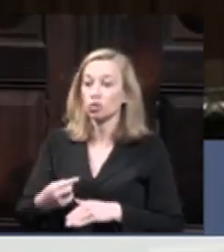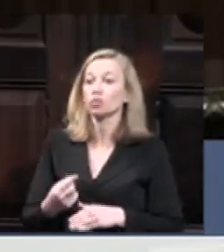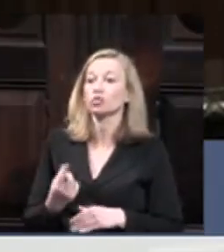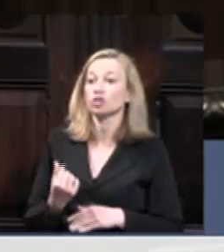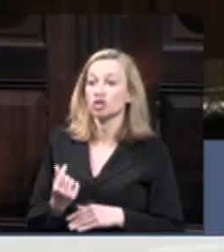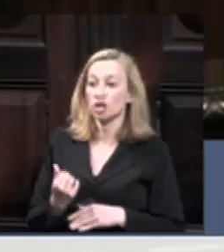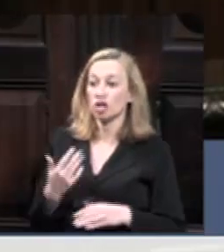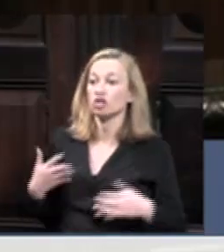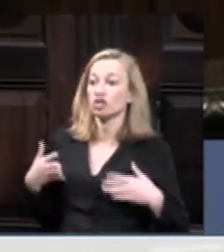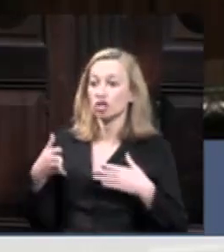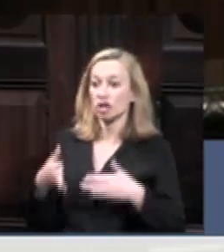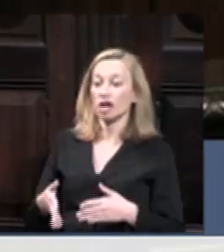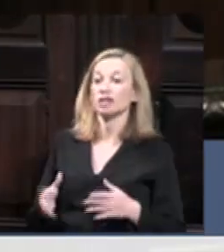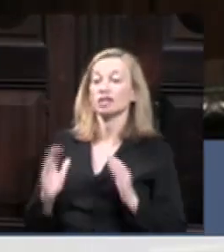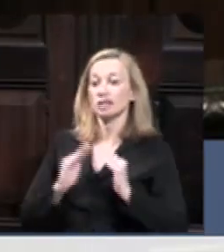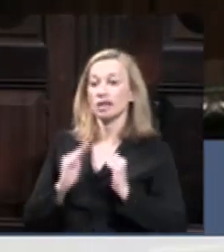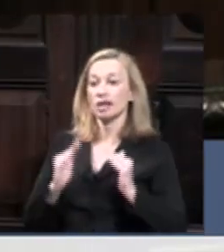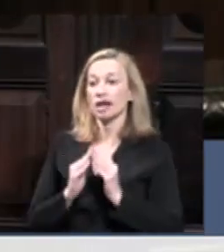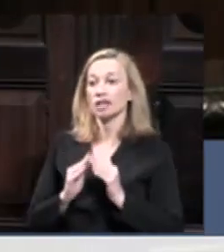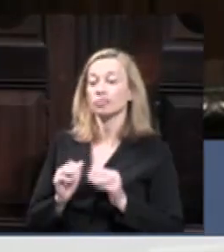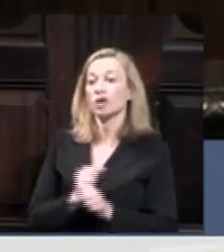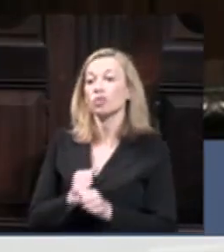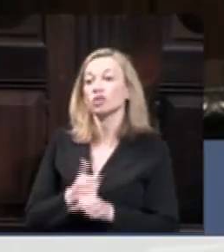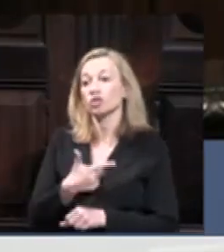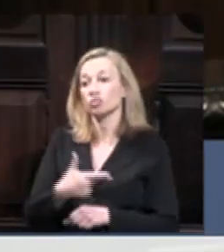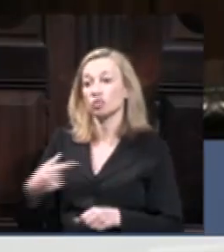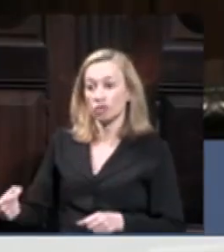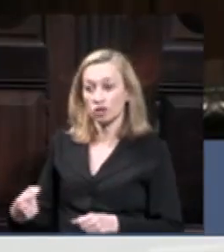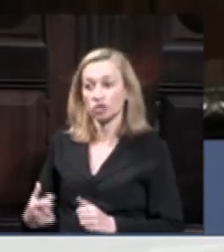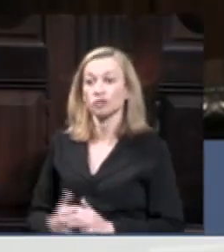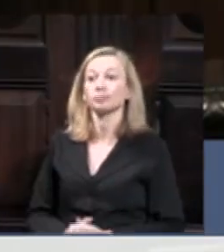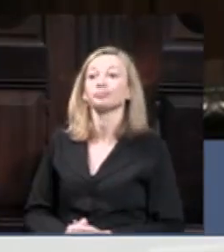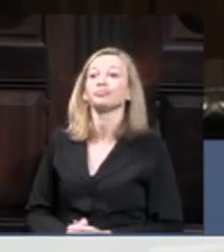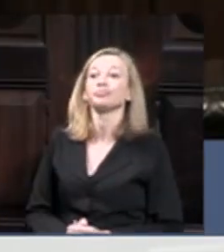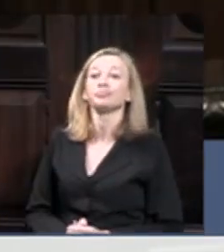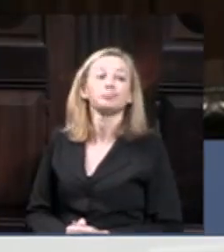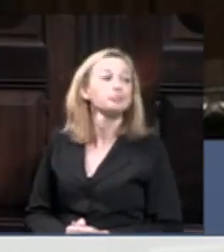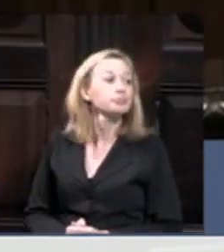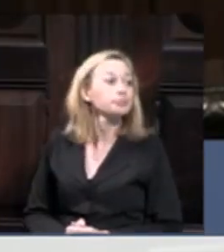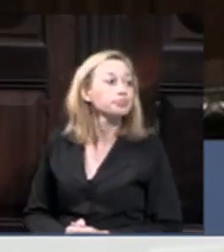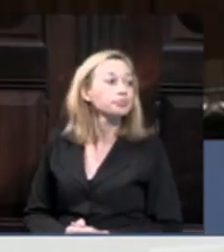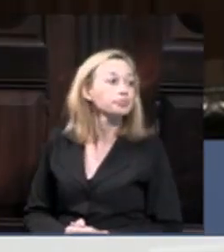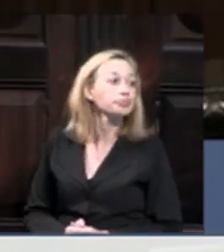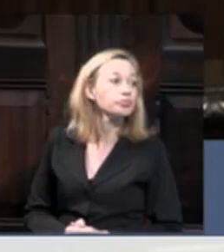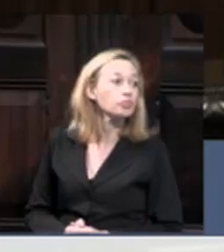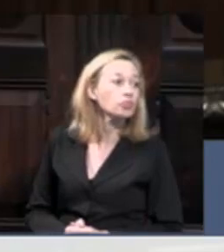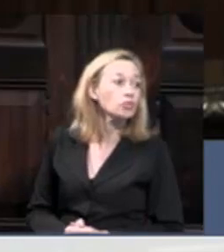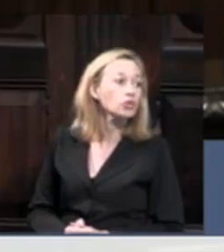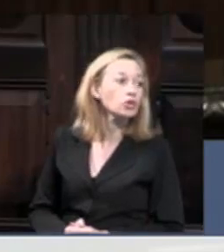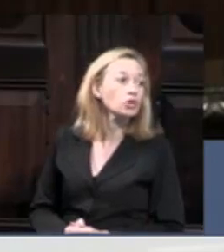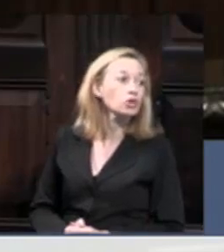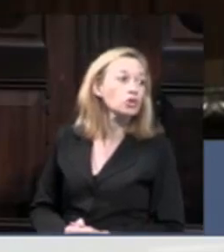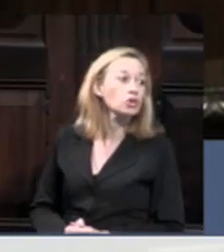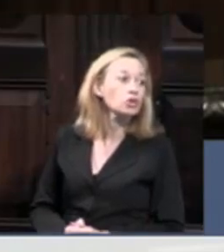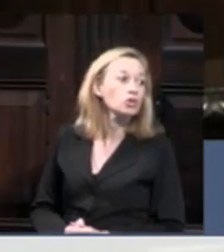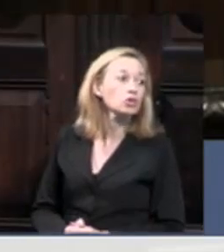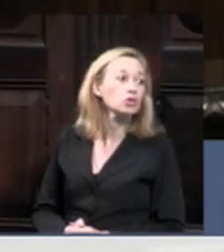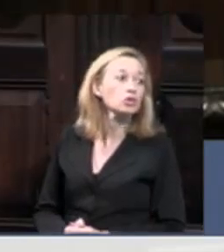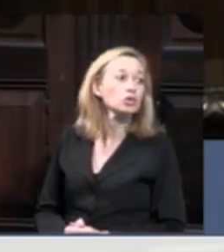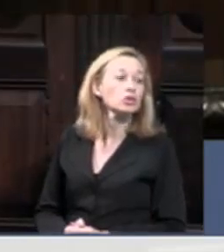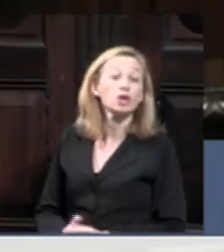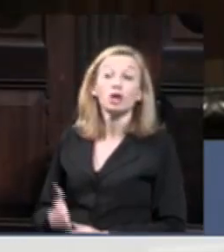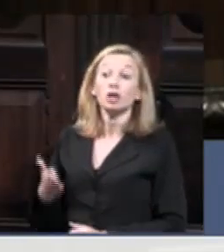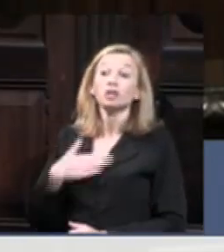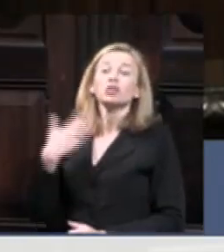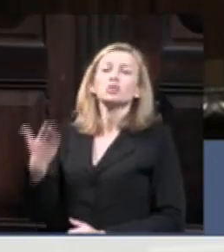casa para as universidades no ano de 2020. Qual não tem sido a nossa